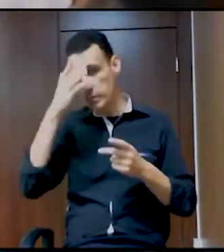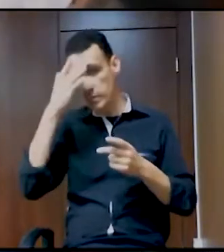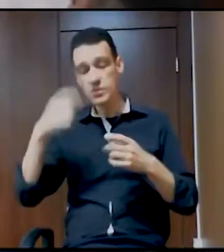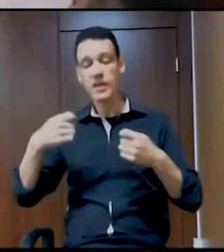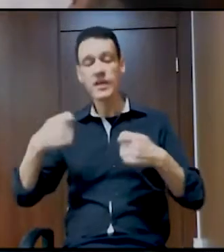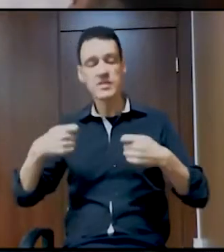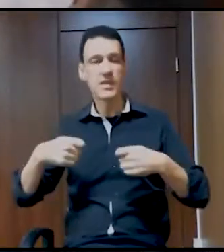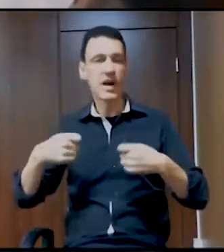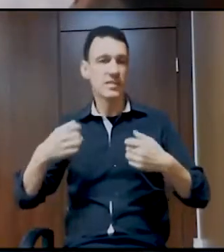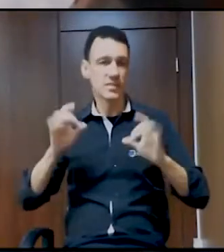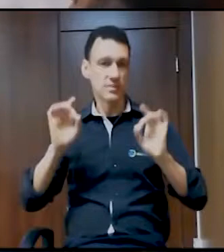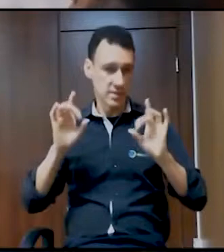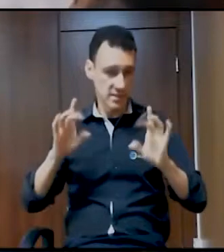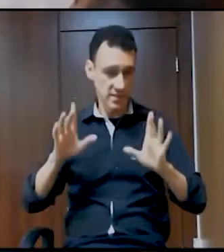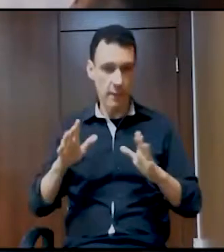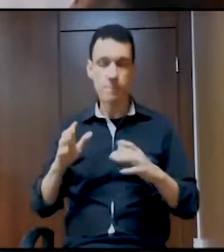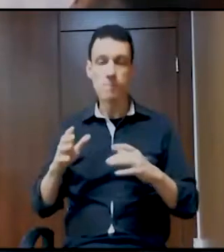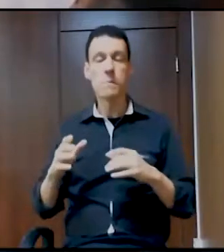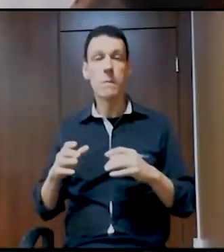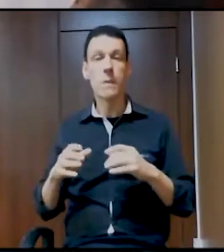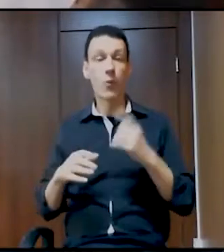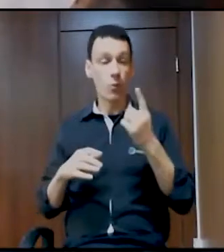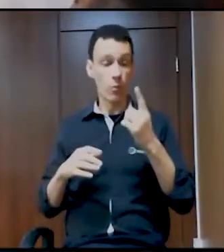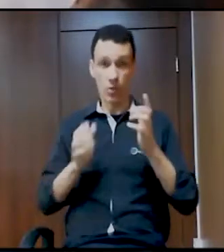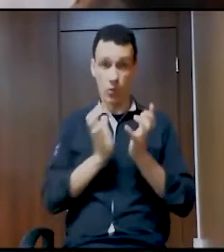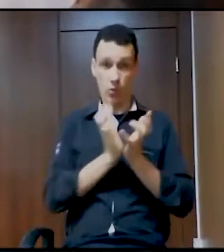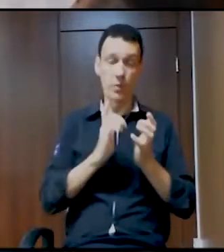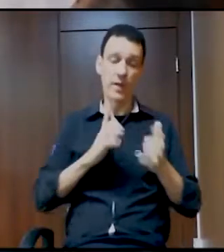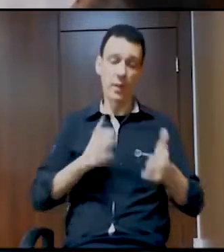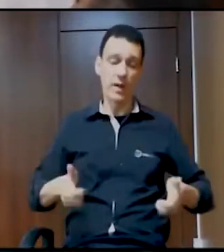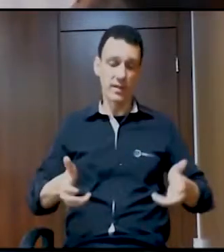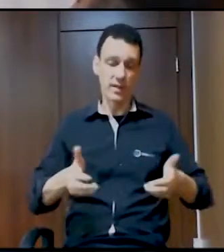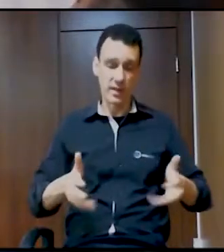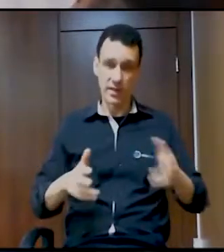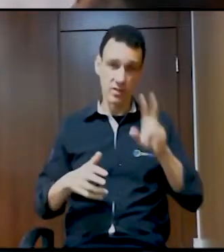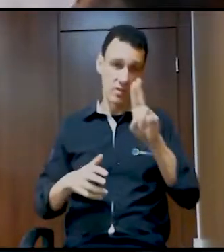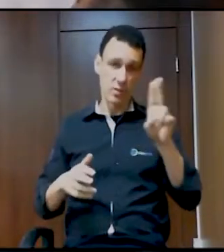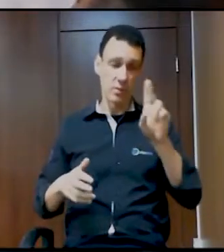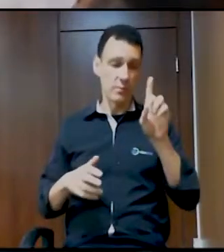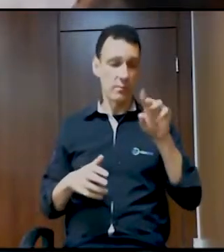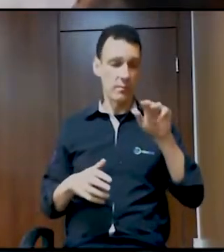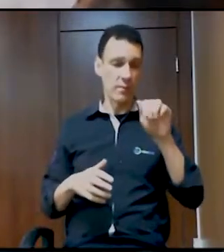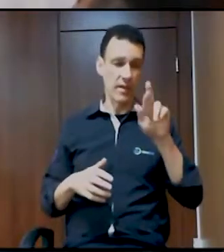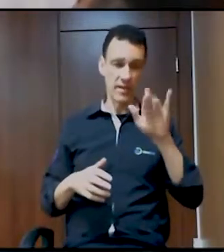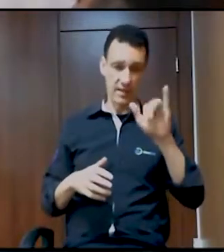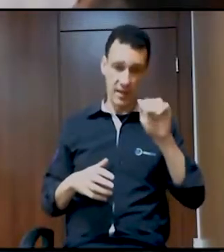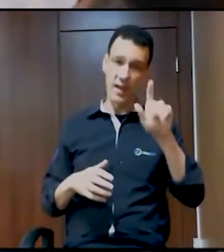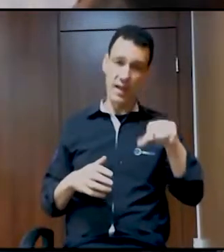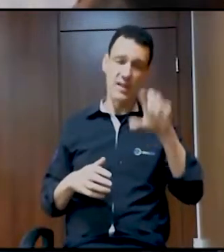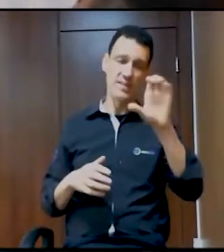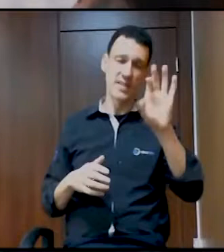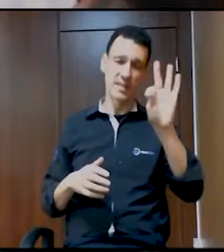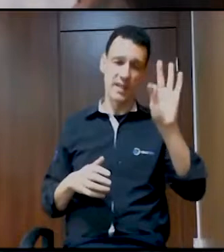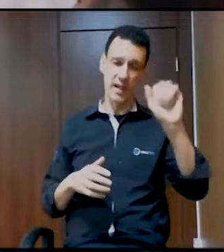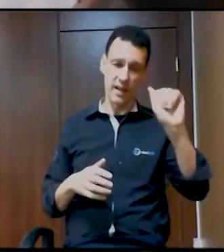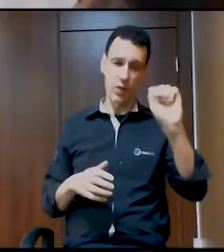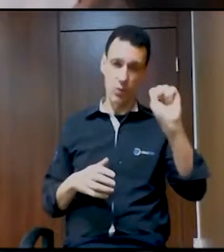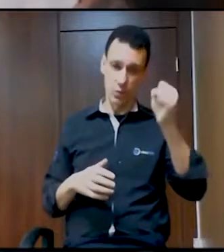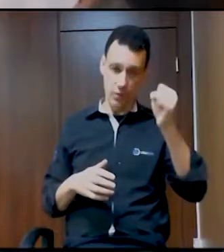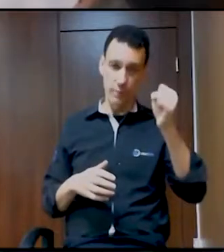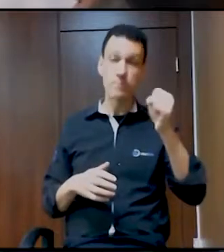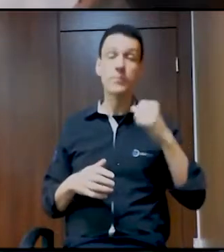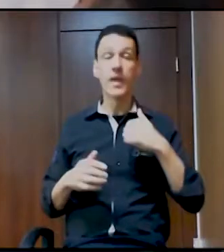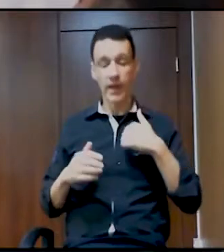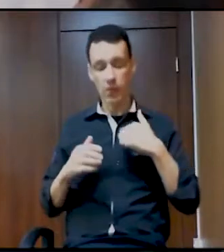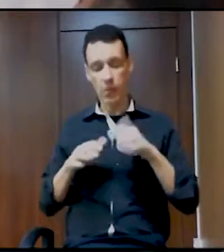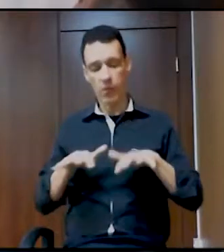necessidades especial. No meu grupo tinha uma cadeirante, Dona Maria, do CTA 8. Eu sou do movimento de mulheres em